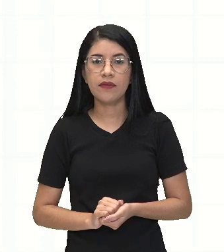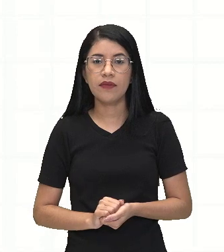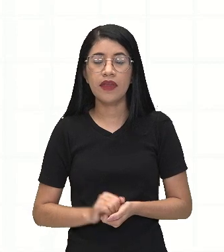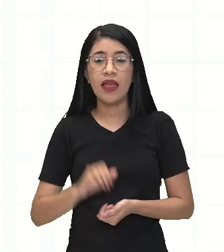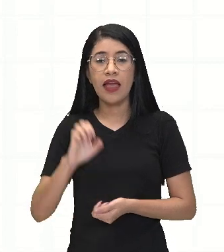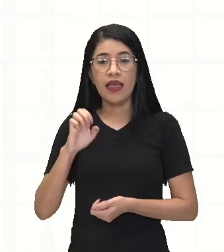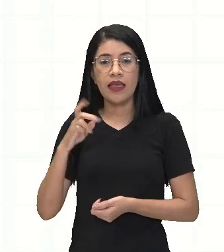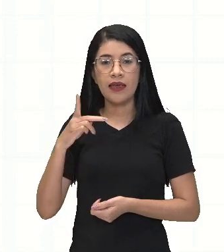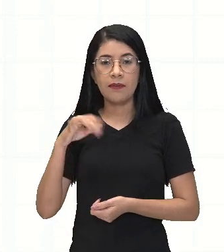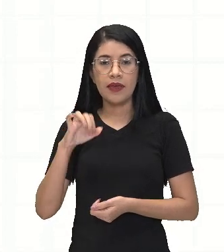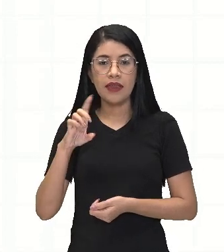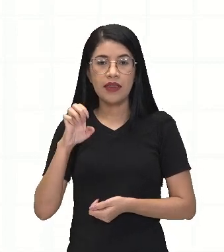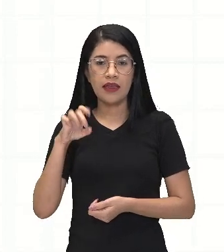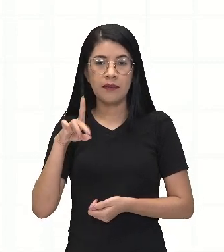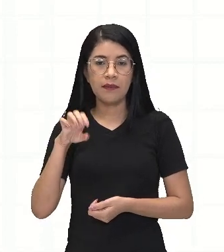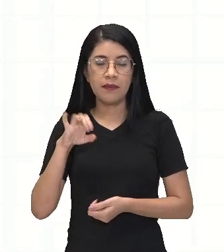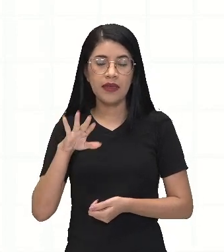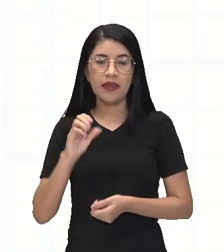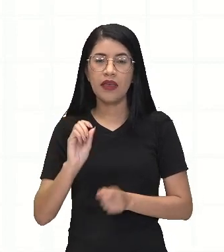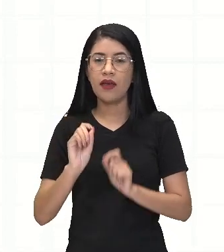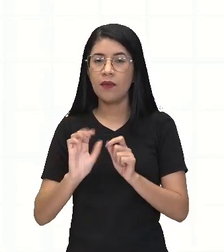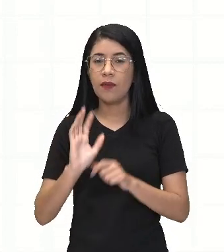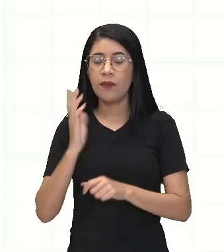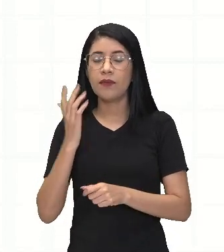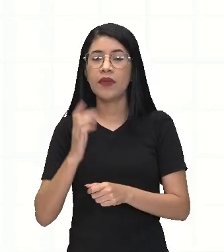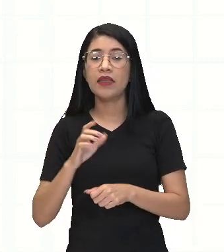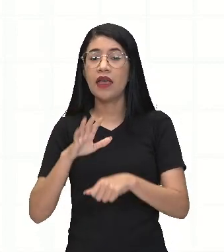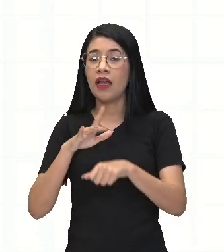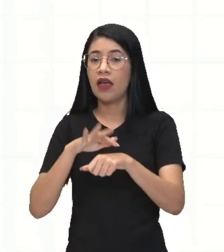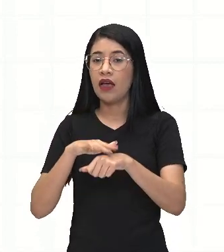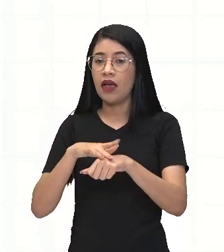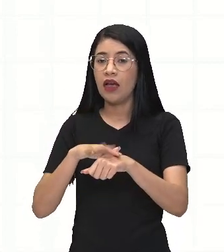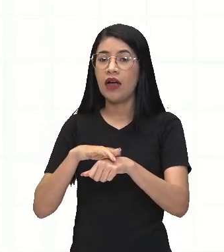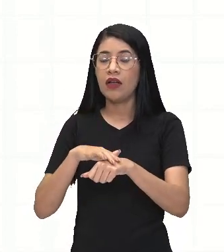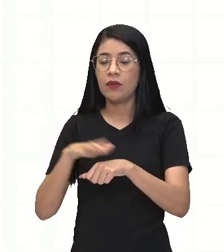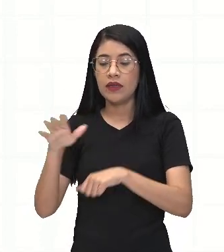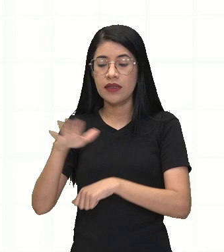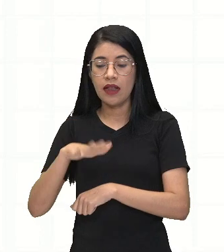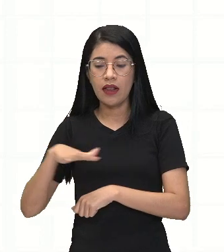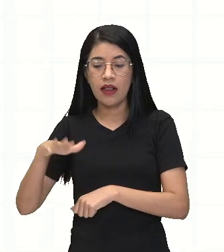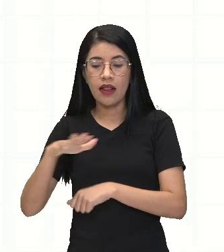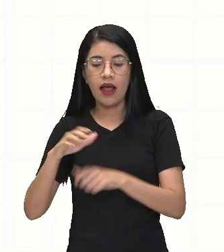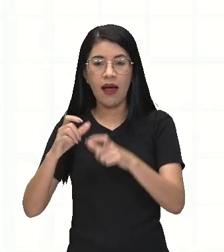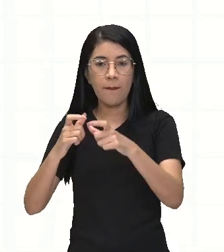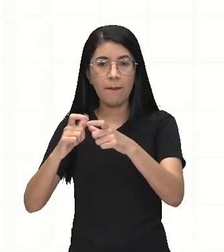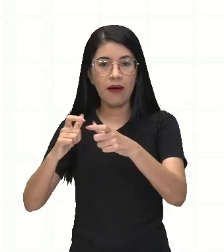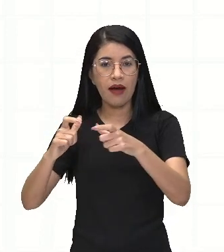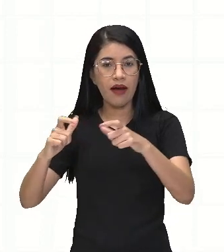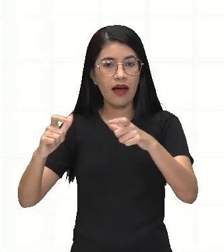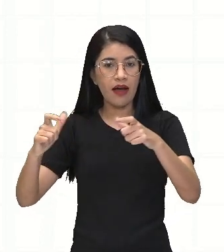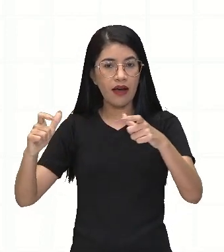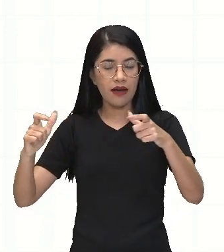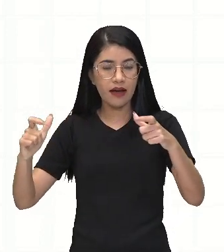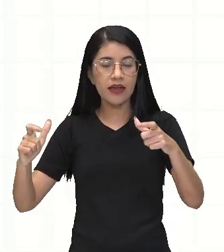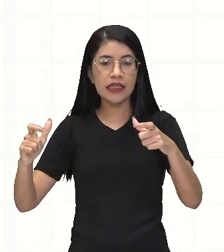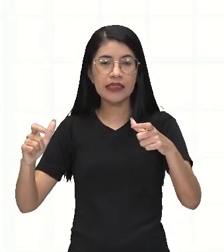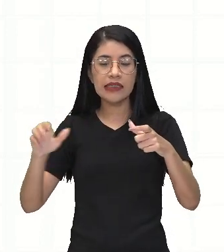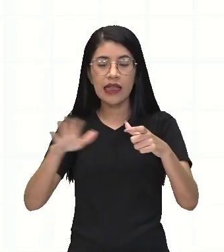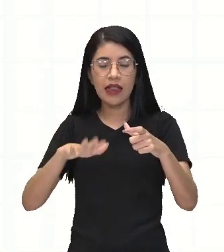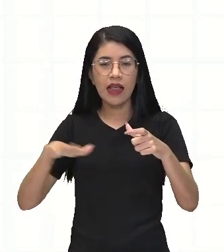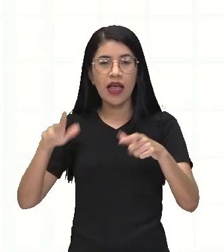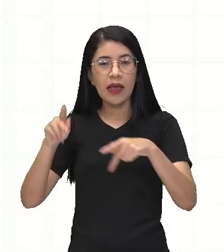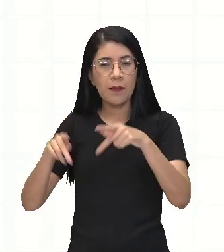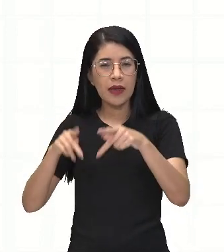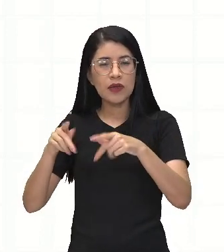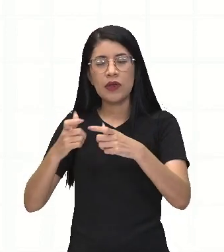é quando uma doença ela aumenta e muito o número de